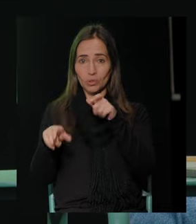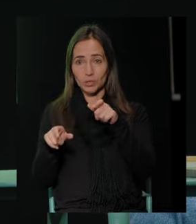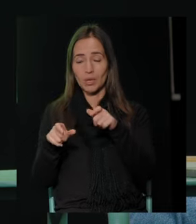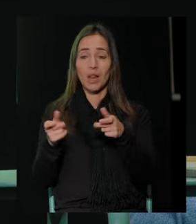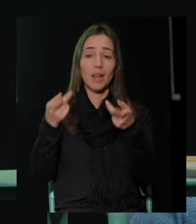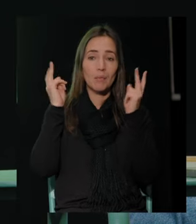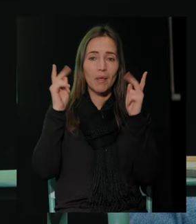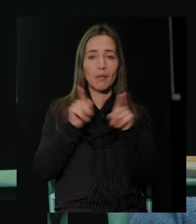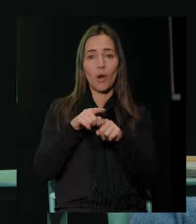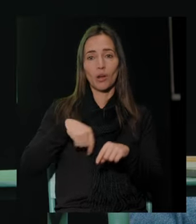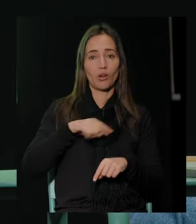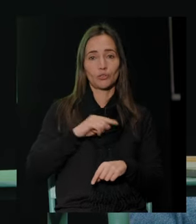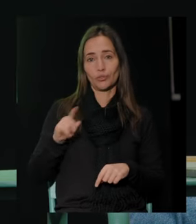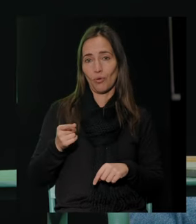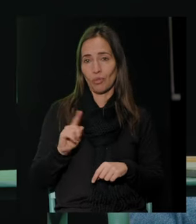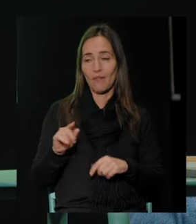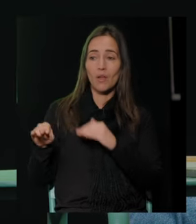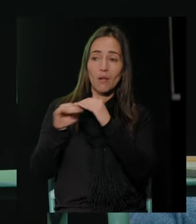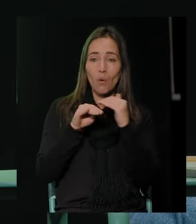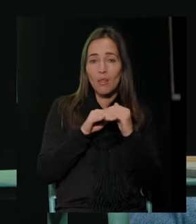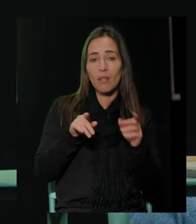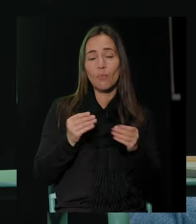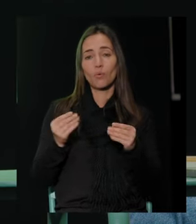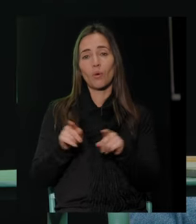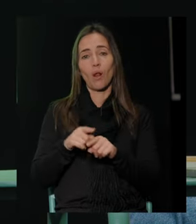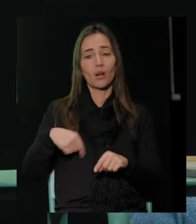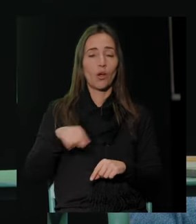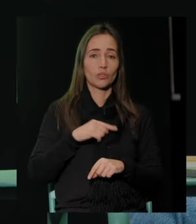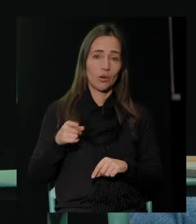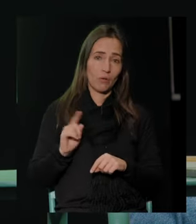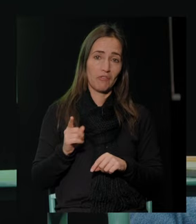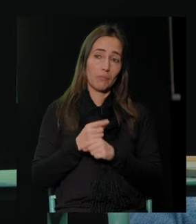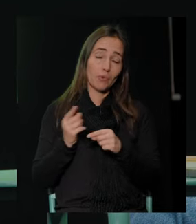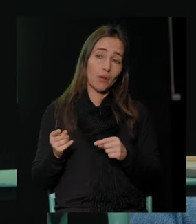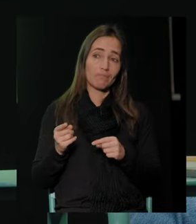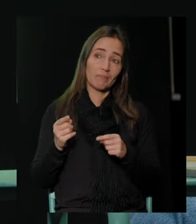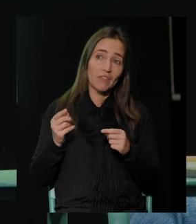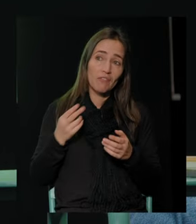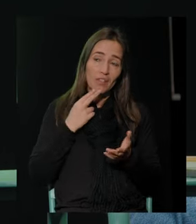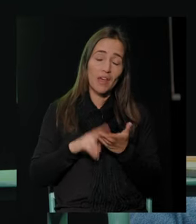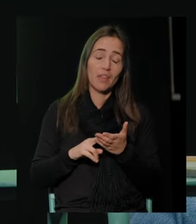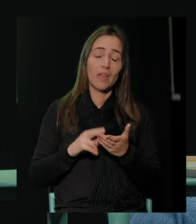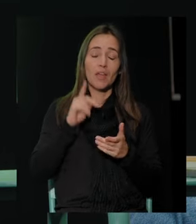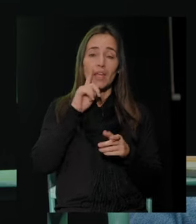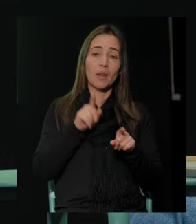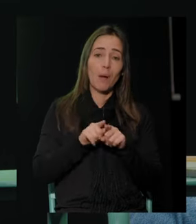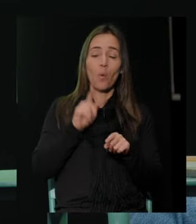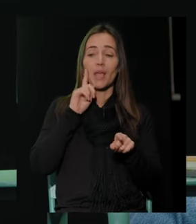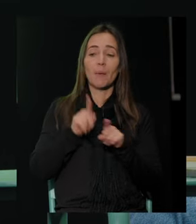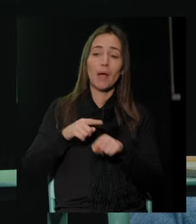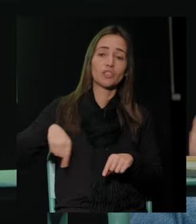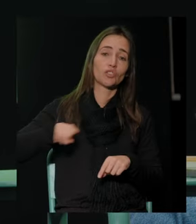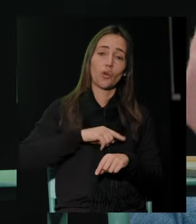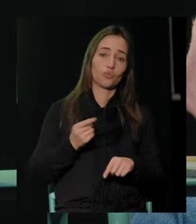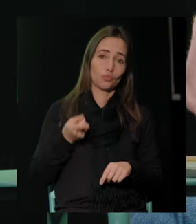tanta liberdade como nós, não merecem tanta igualdade como nós, porque se calhar no fundo não são verdadeiramente nossos irmãos. Irmãos e irmãs, não é? Porque aqui o conceito de fraternidade